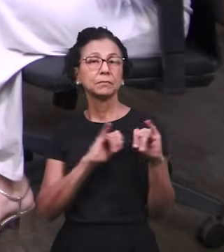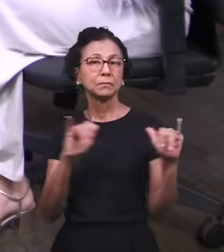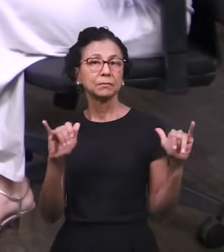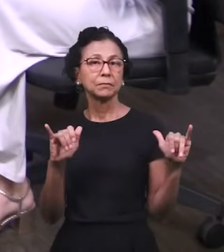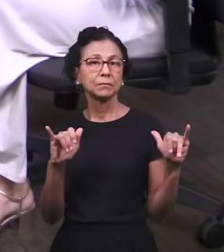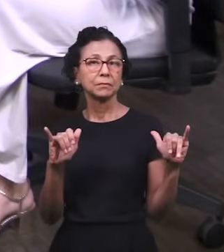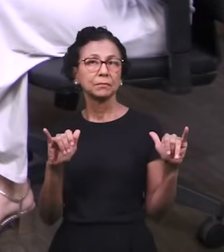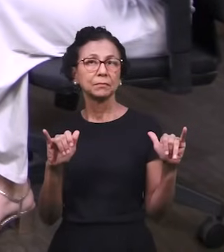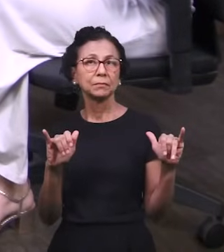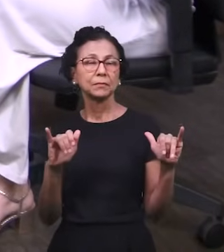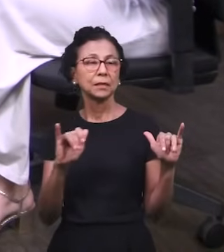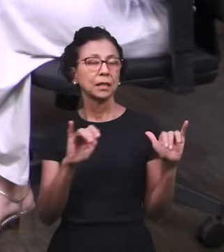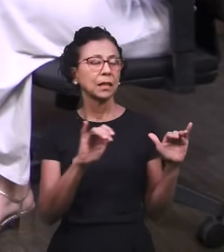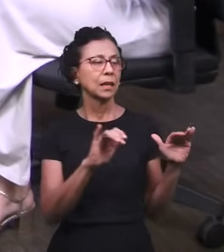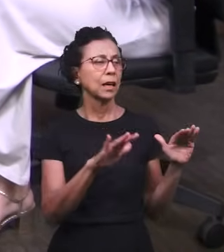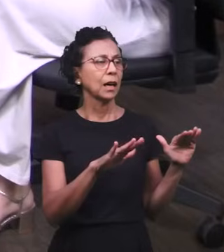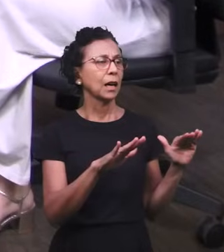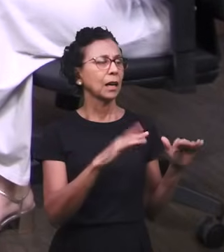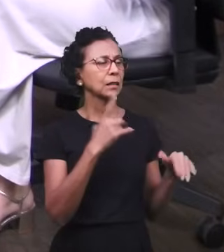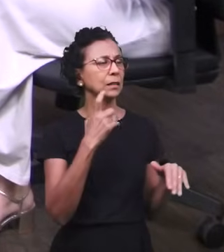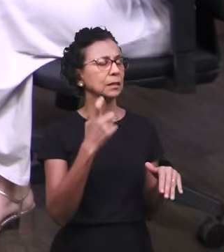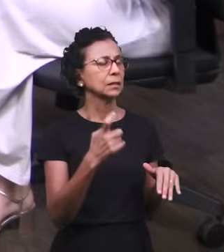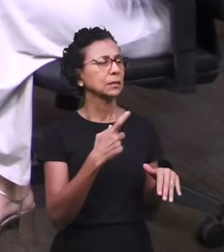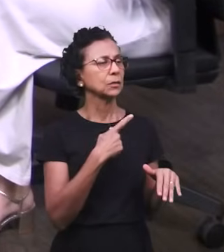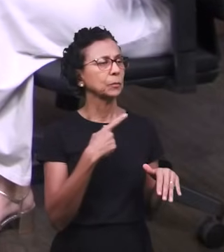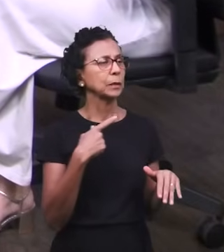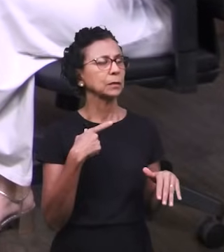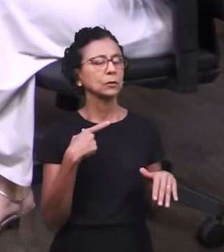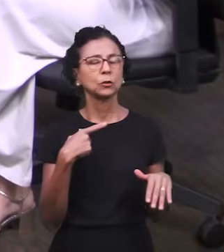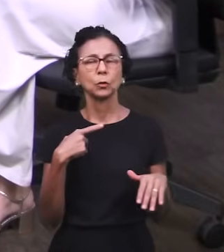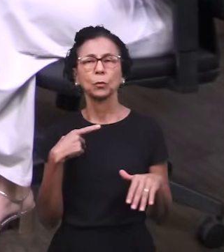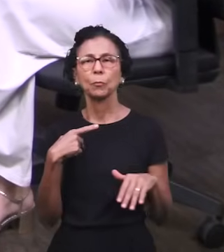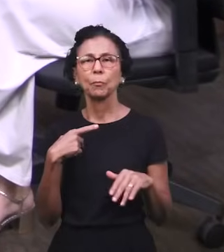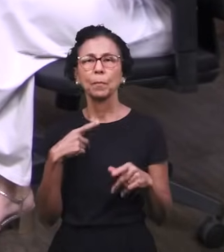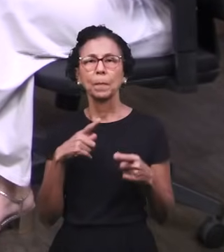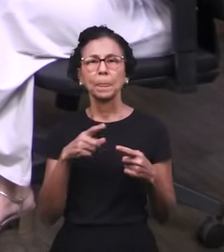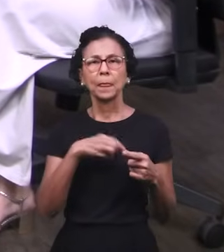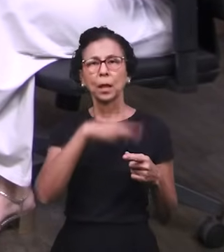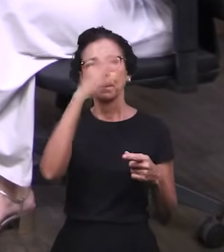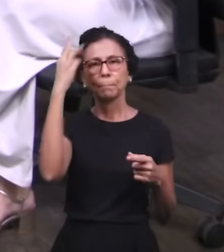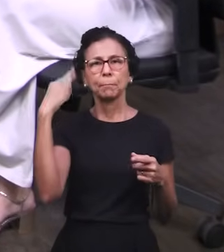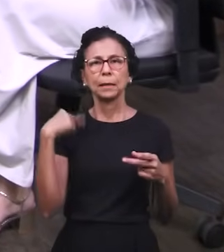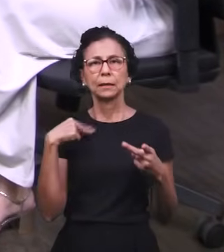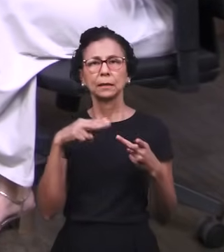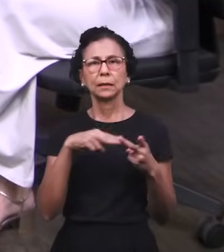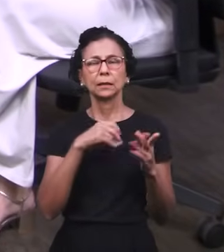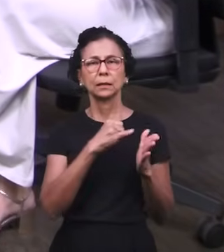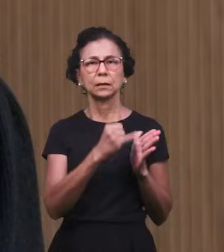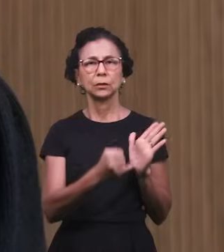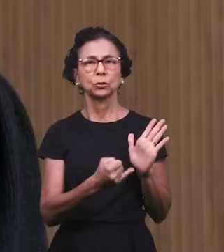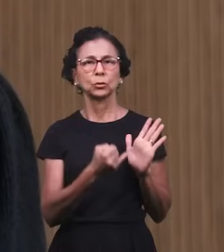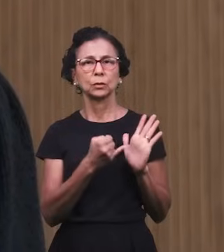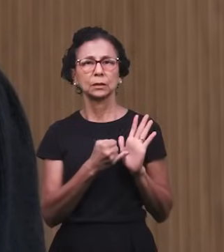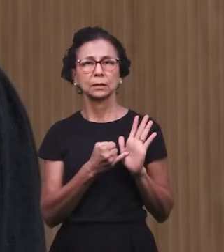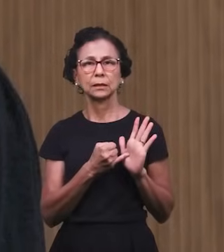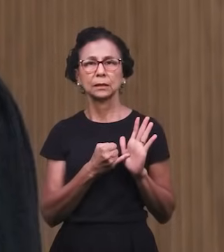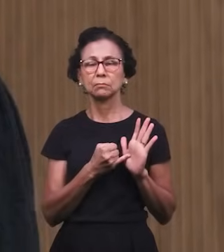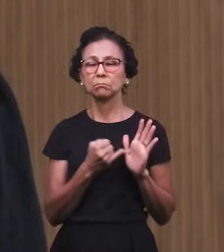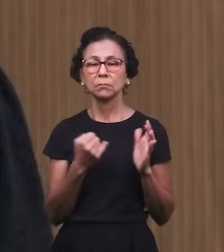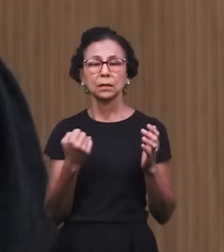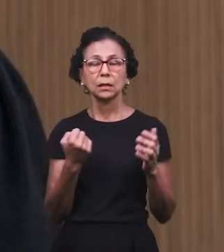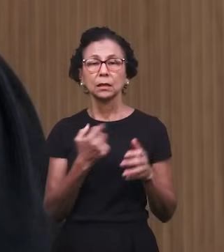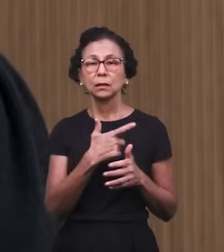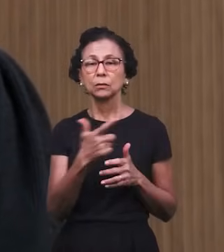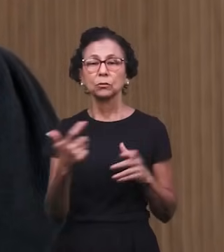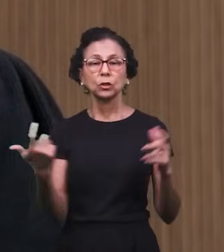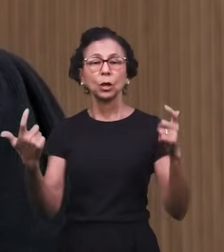tinham lugar para ficar, né? Uhum. Eles chegaram e não tinha aonde ficar. Mas nada impediu que essa profecia acontecesse.